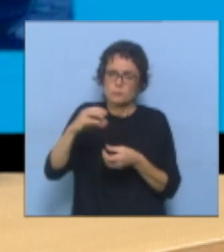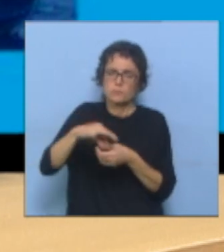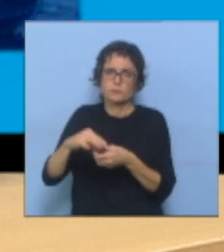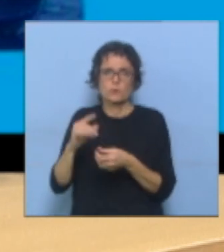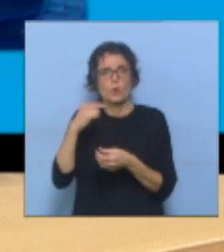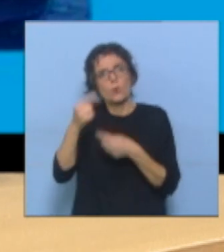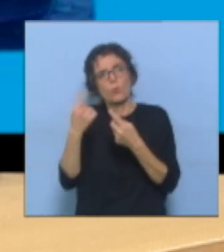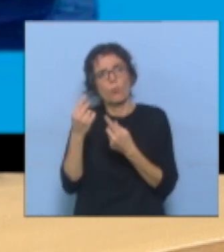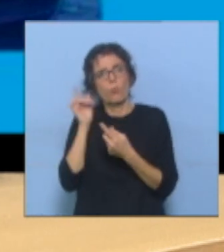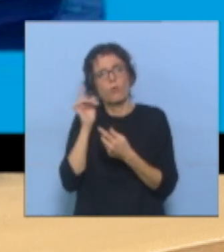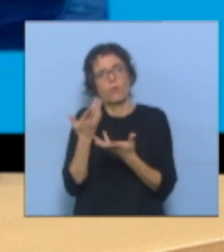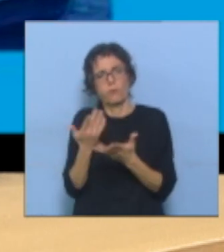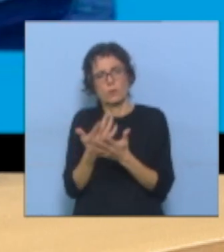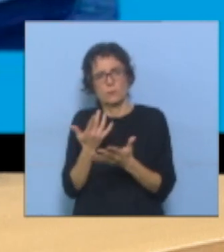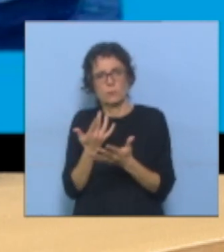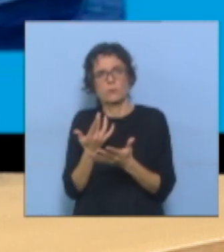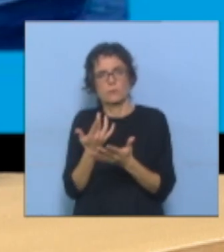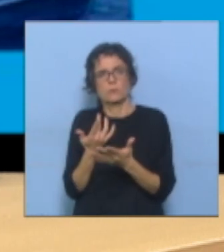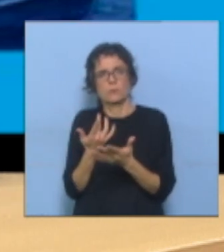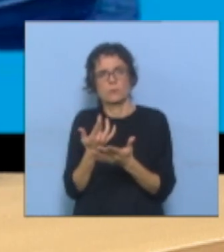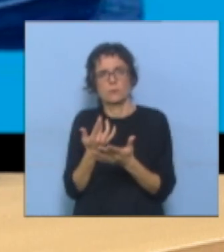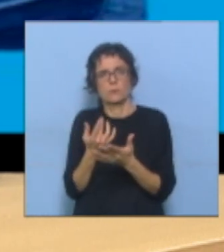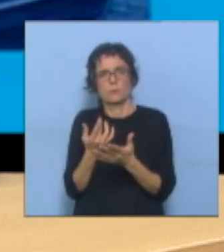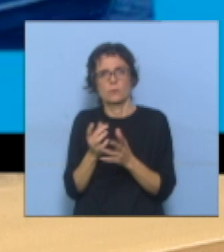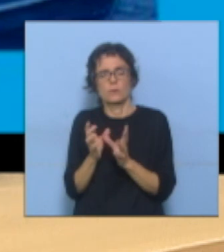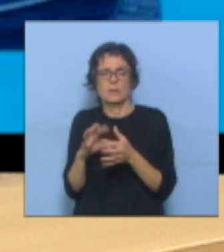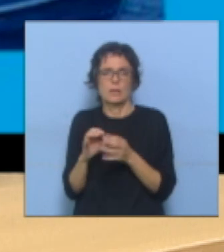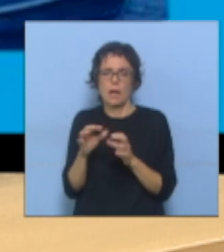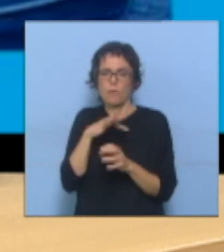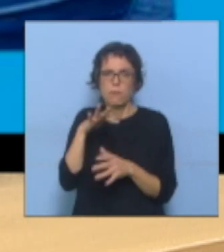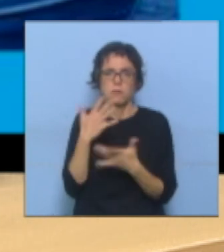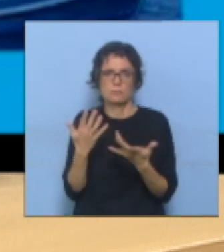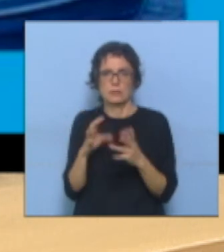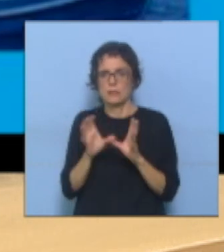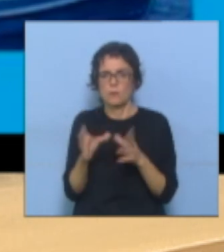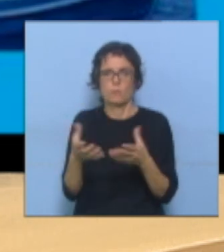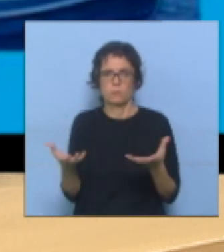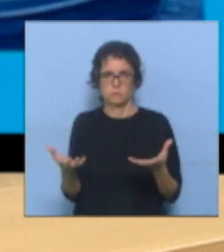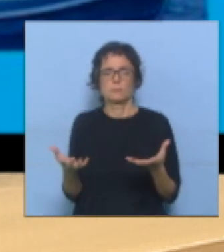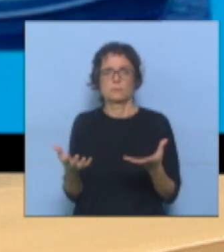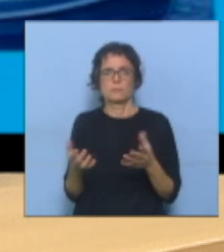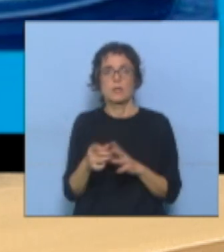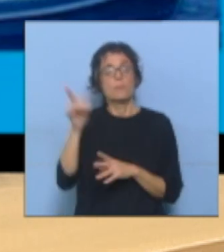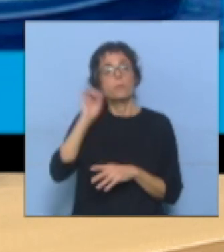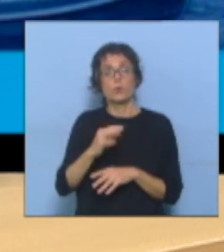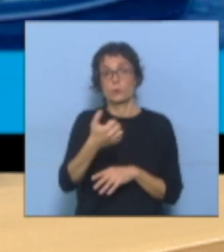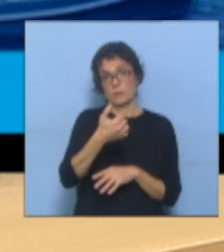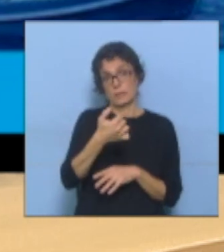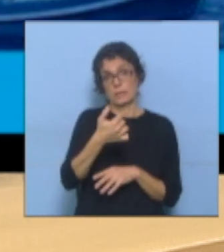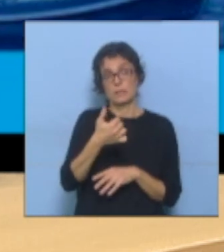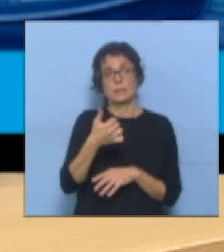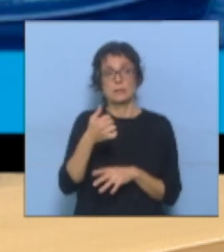família, e é o mesmo padrão de valores, e, portanto, será no dia 14. No dia 15 vai ser um evento